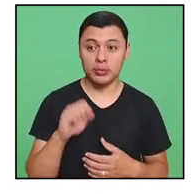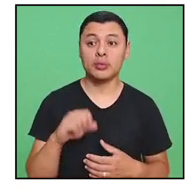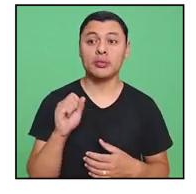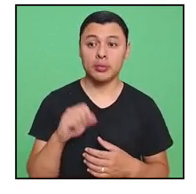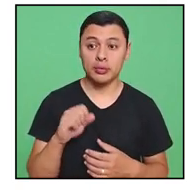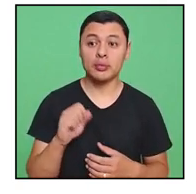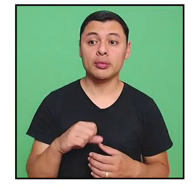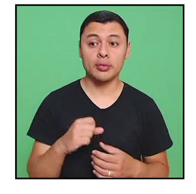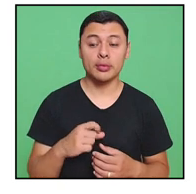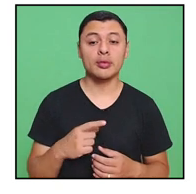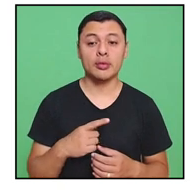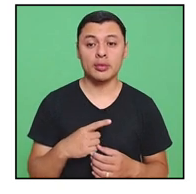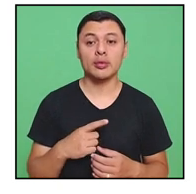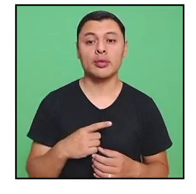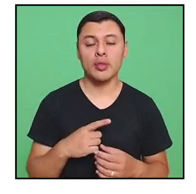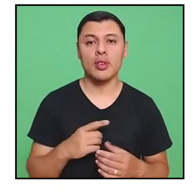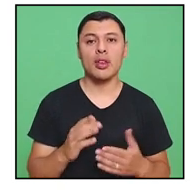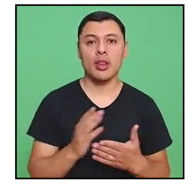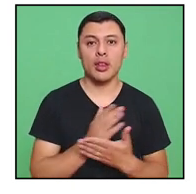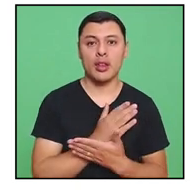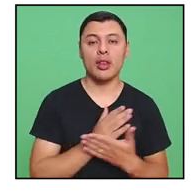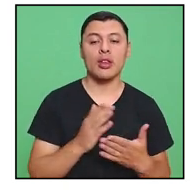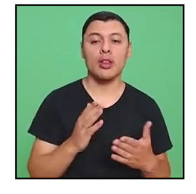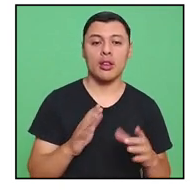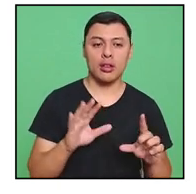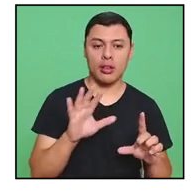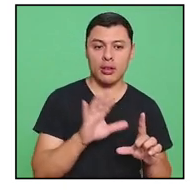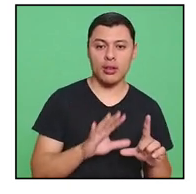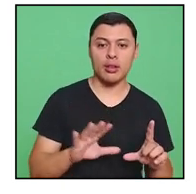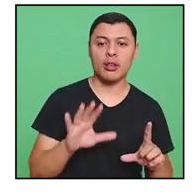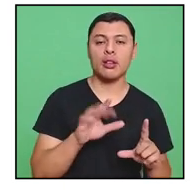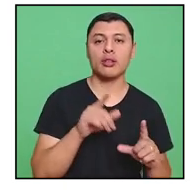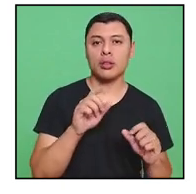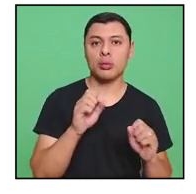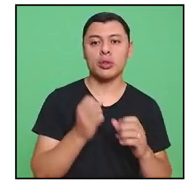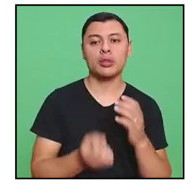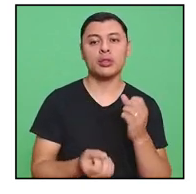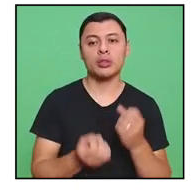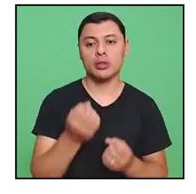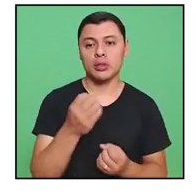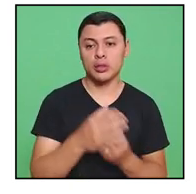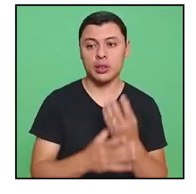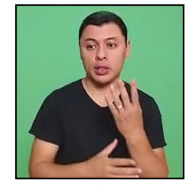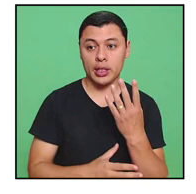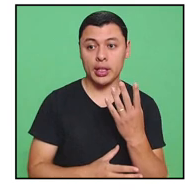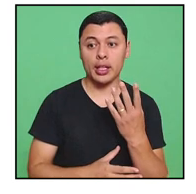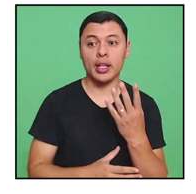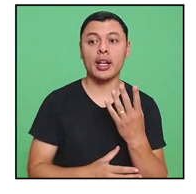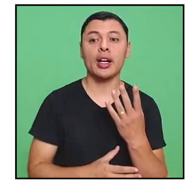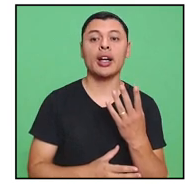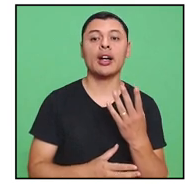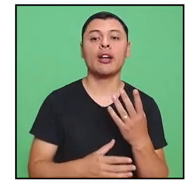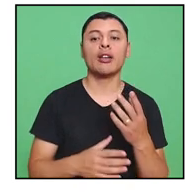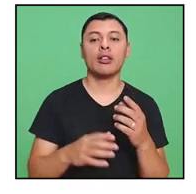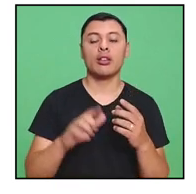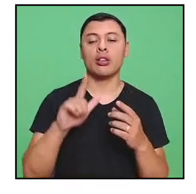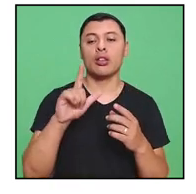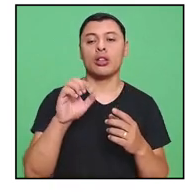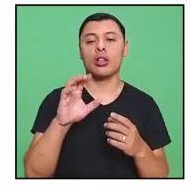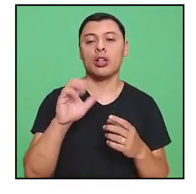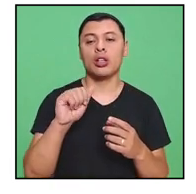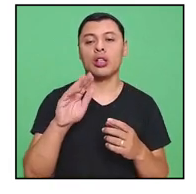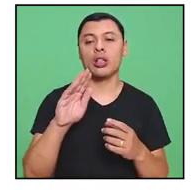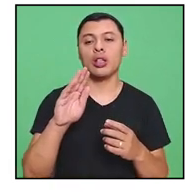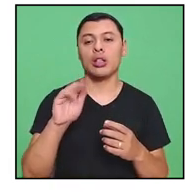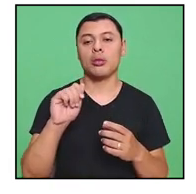tem algumas plataformas que você pode criar um lockable content, um